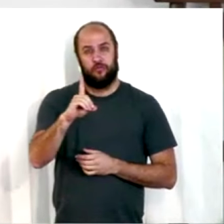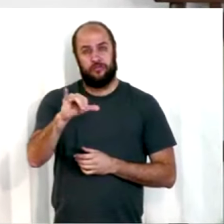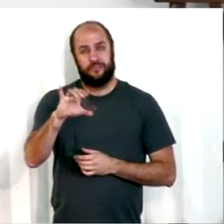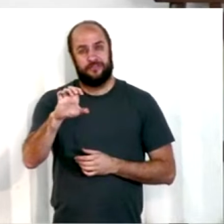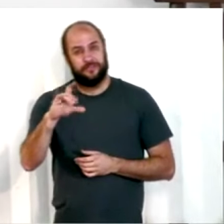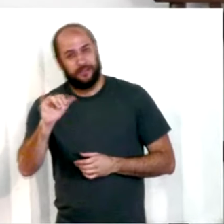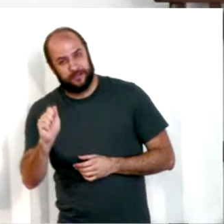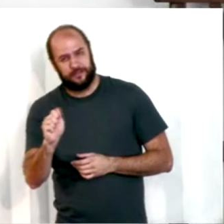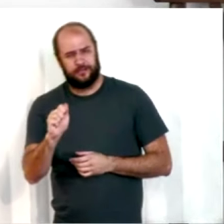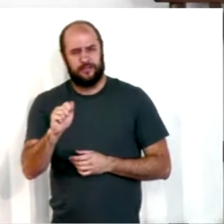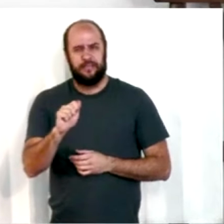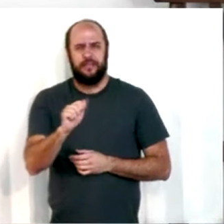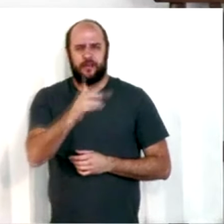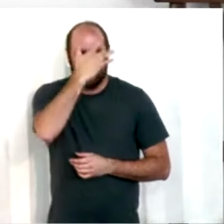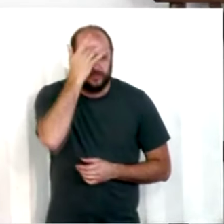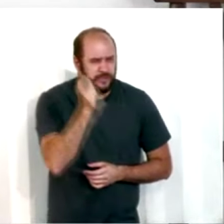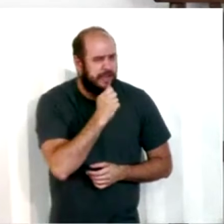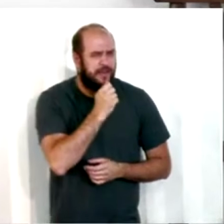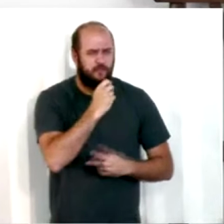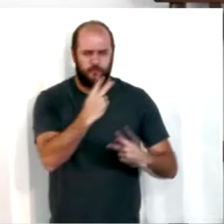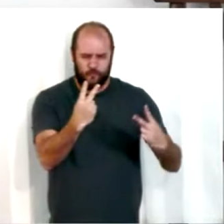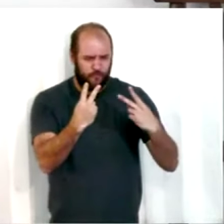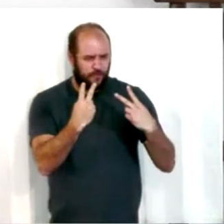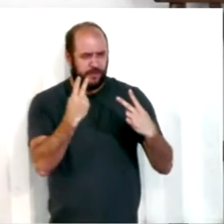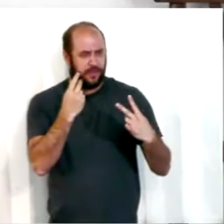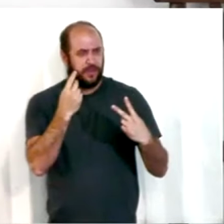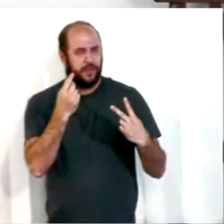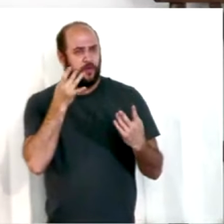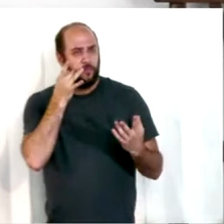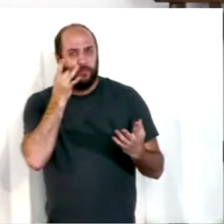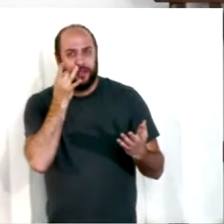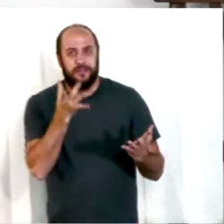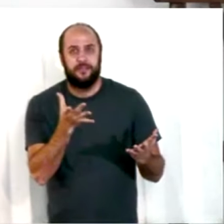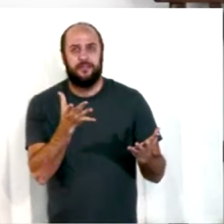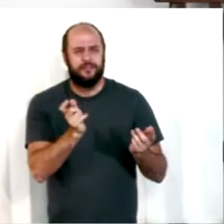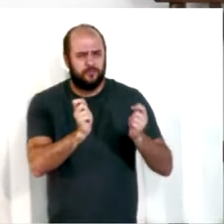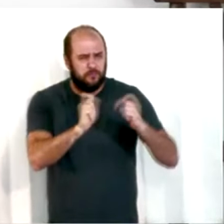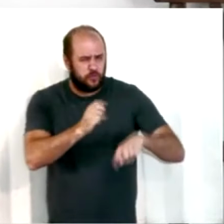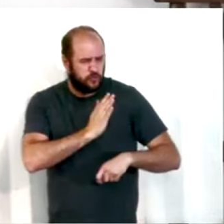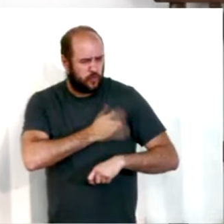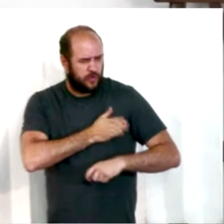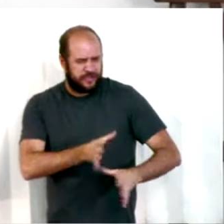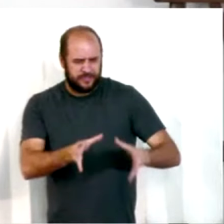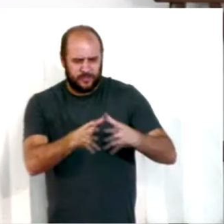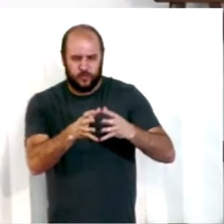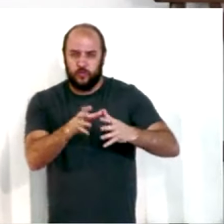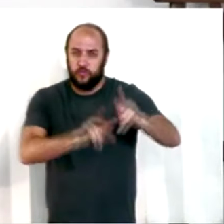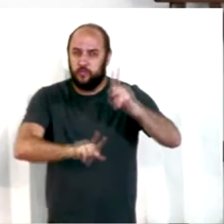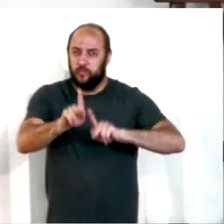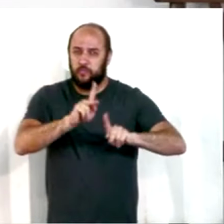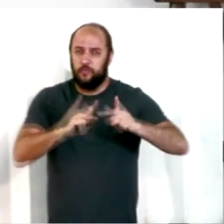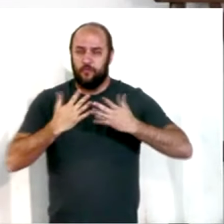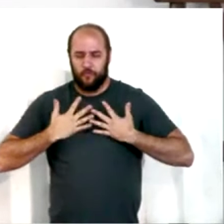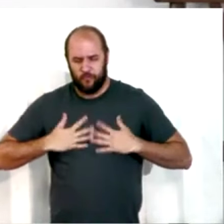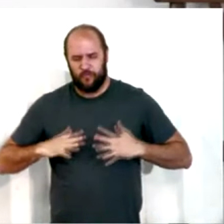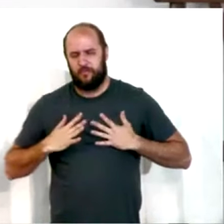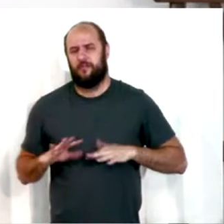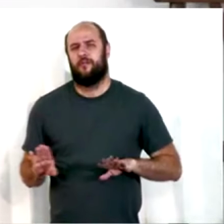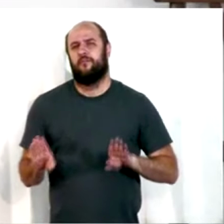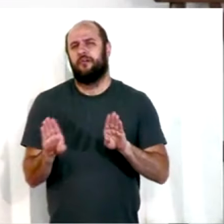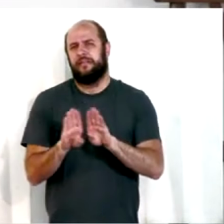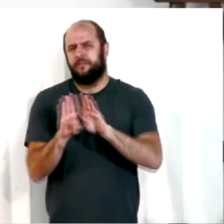face a face, para que o coração deles seja confortado e vinculado juntamente